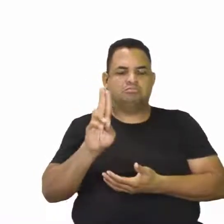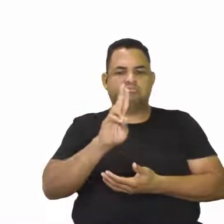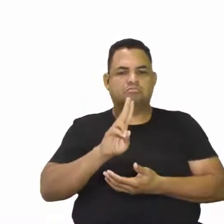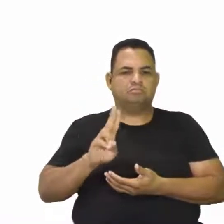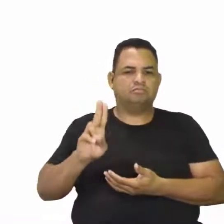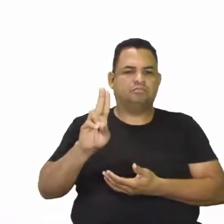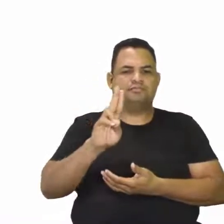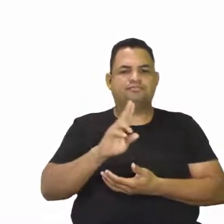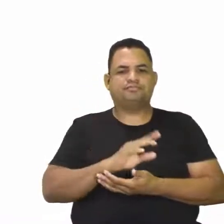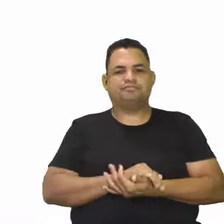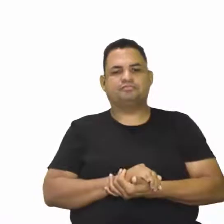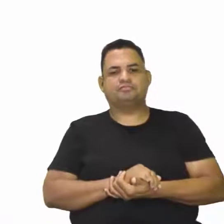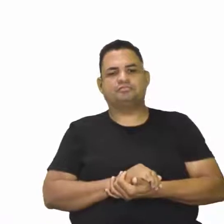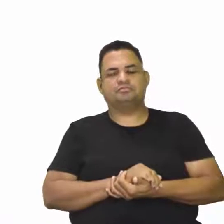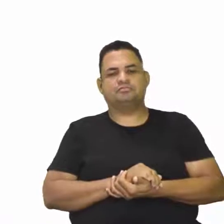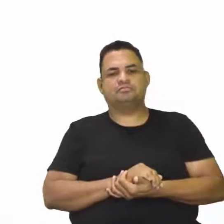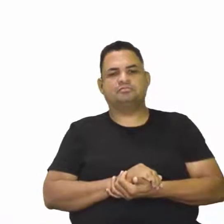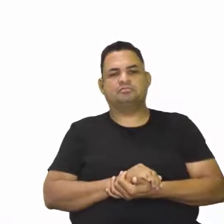Usam